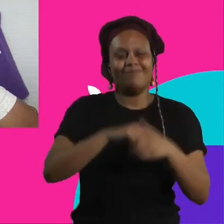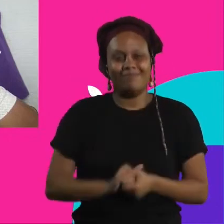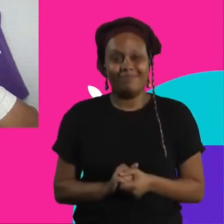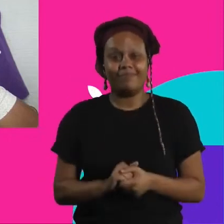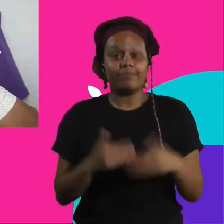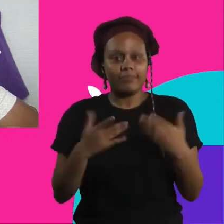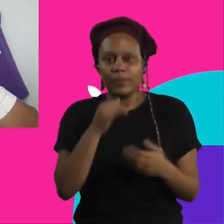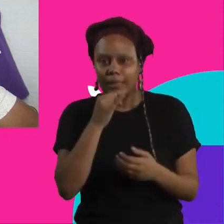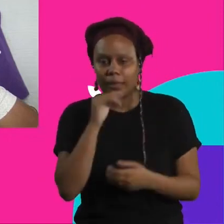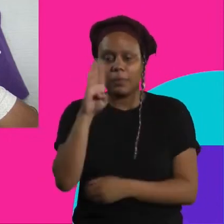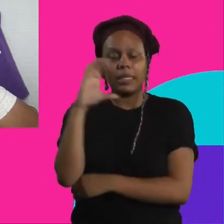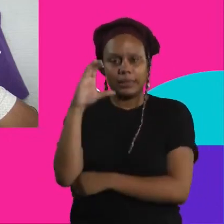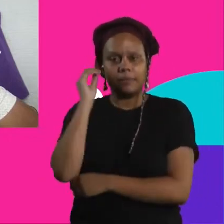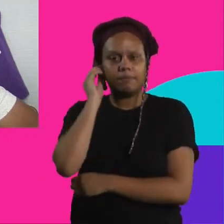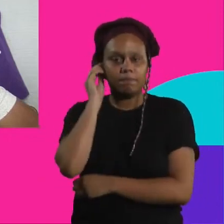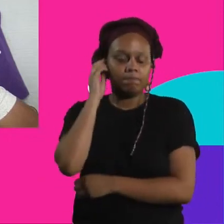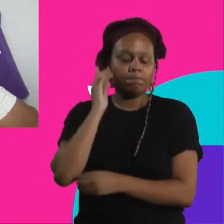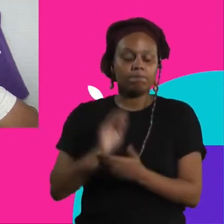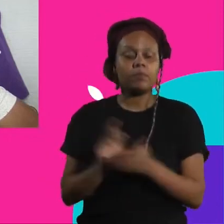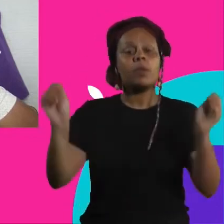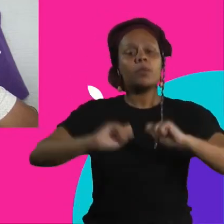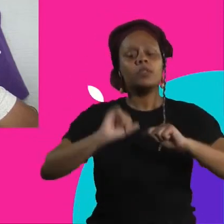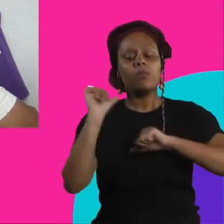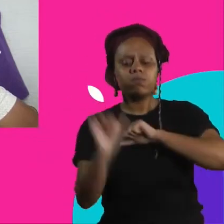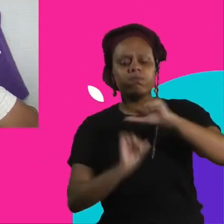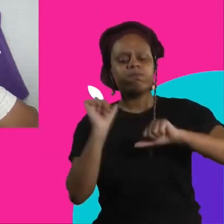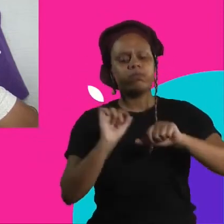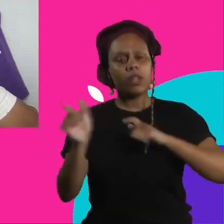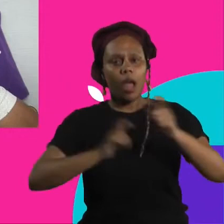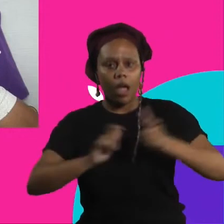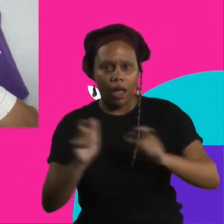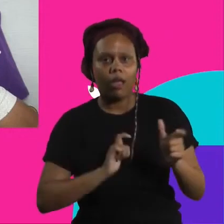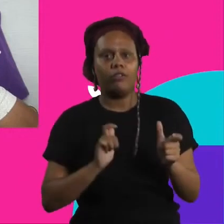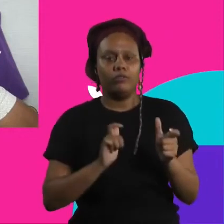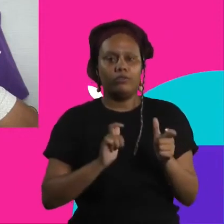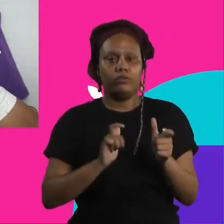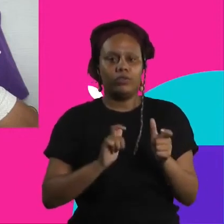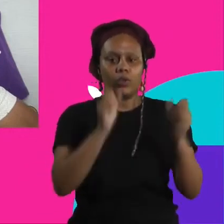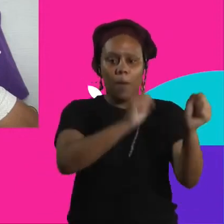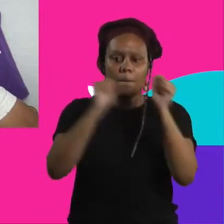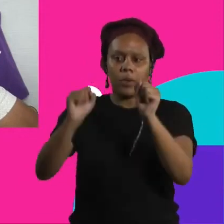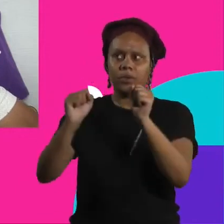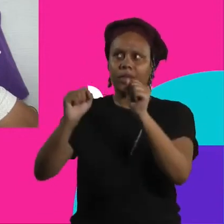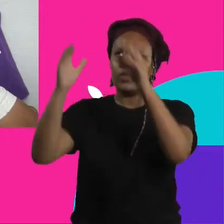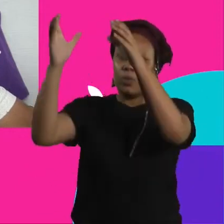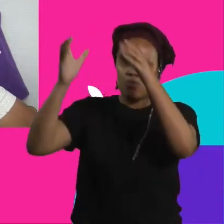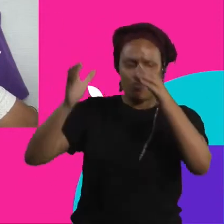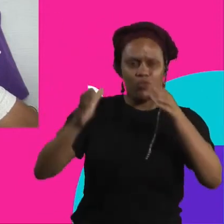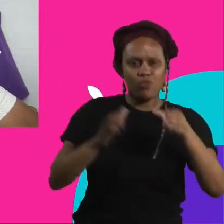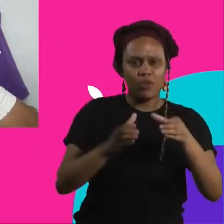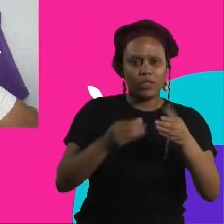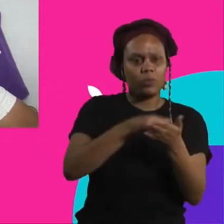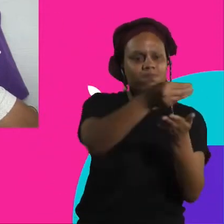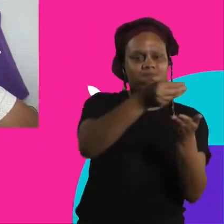foi concebida com potencial, de fato, para mudar o jogo, né? Para tirar o poder, né, dos grandes grupos, dos governos e